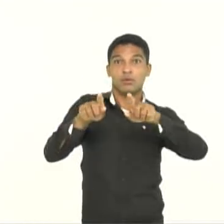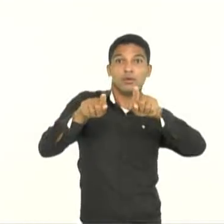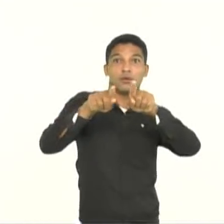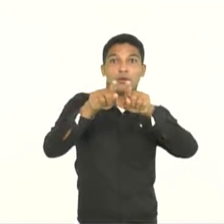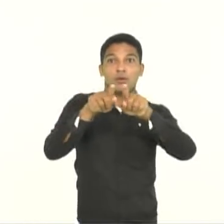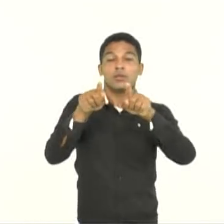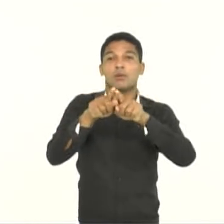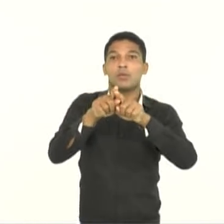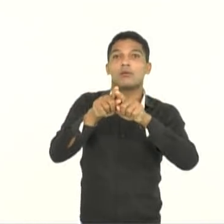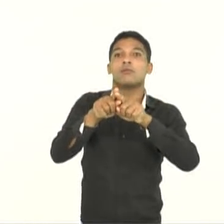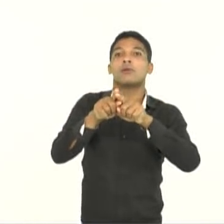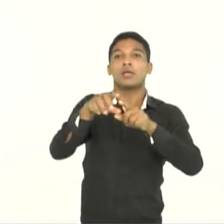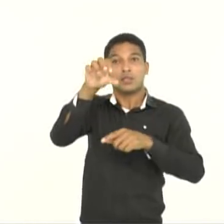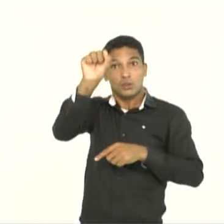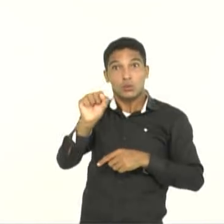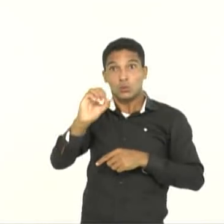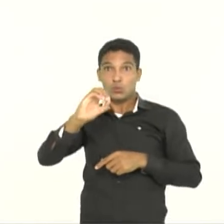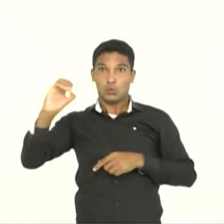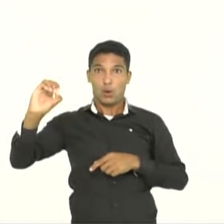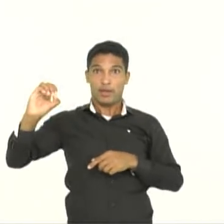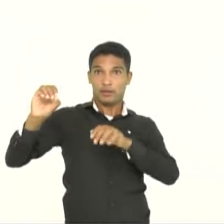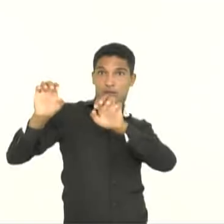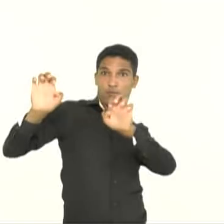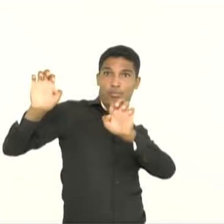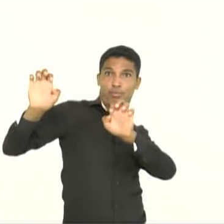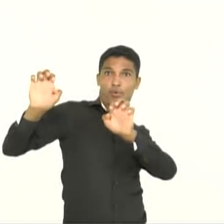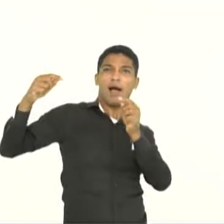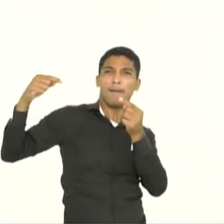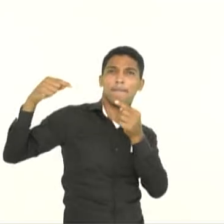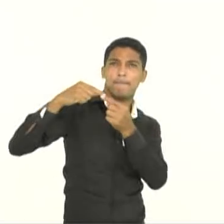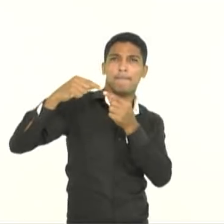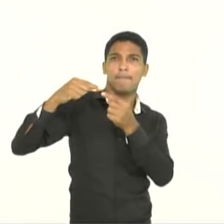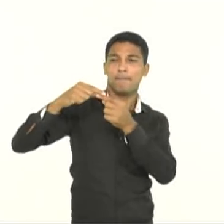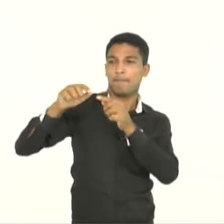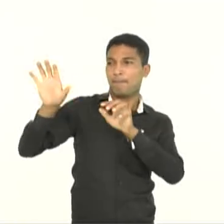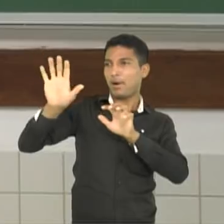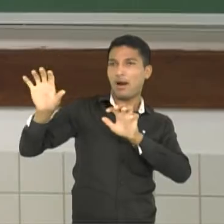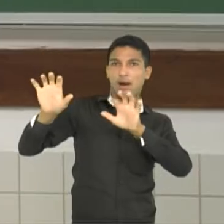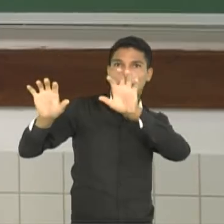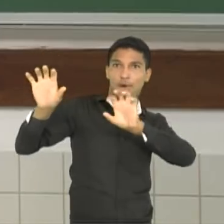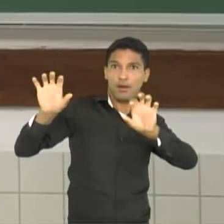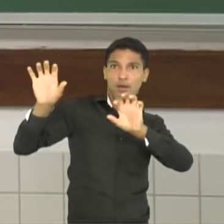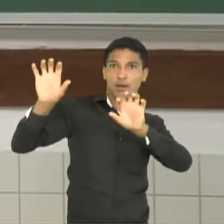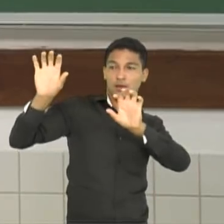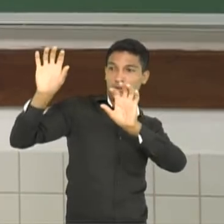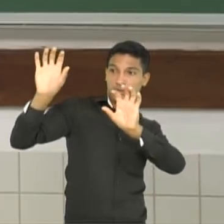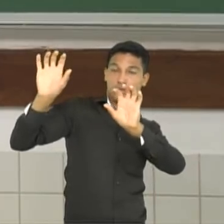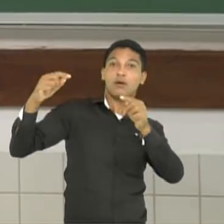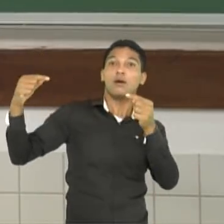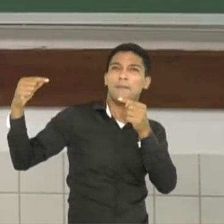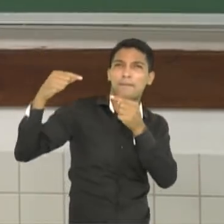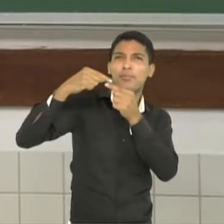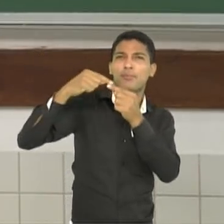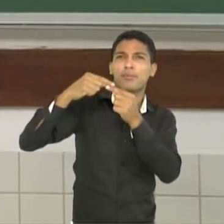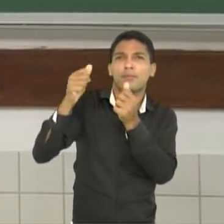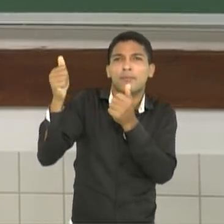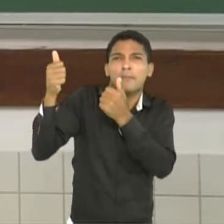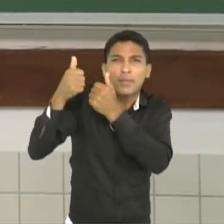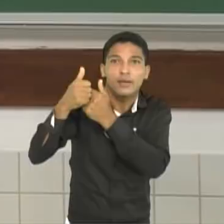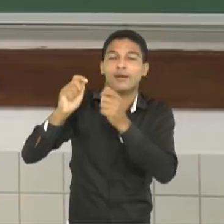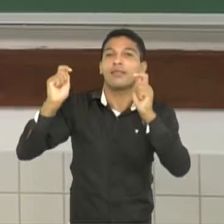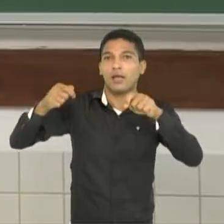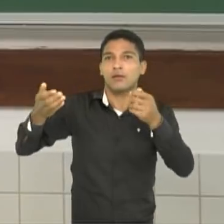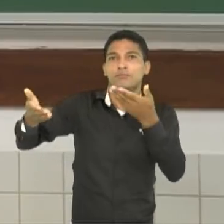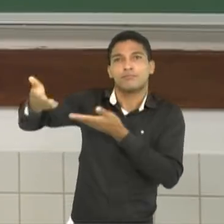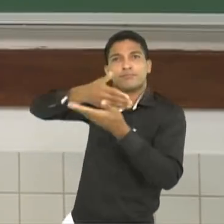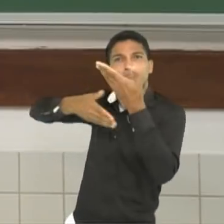região sudeste, que é o principal centro de consumo do país. Então, esses 3 fatores ali fecham essa